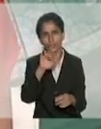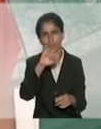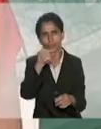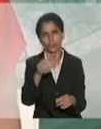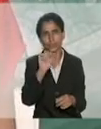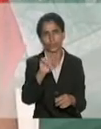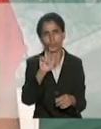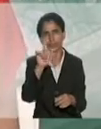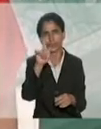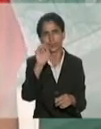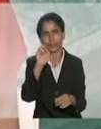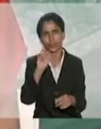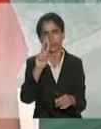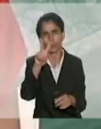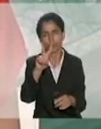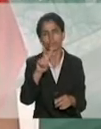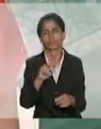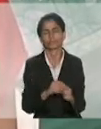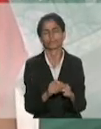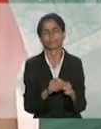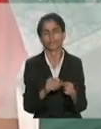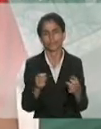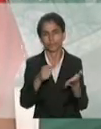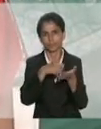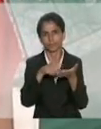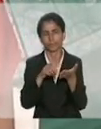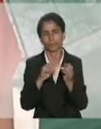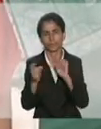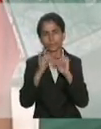www.alerj.rj.gov.br. Nós queremos saber a sua opinião. Escreva para